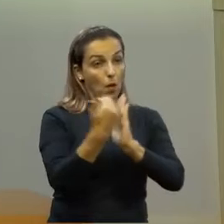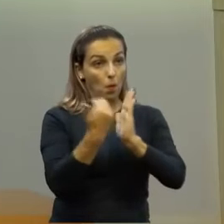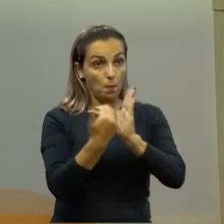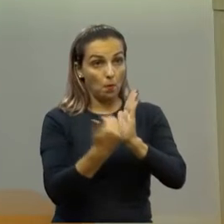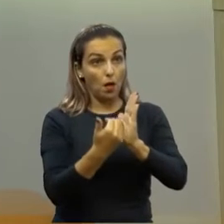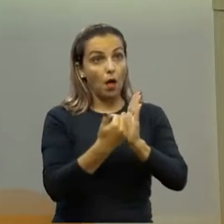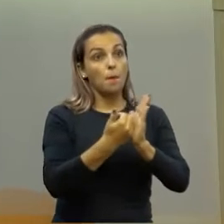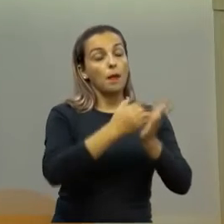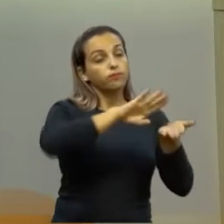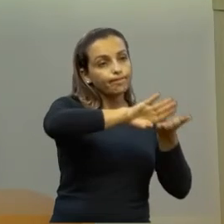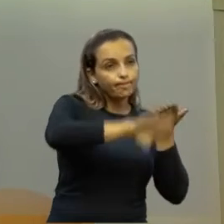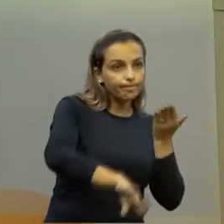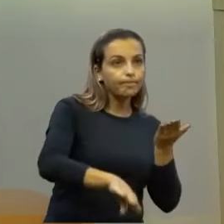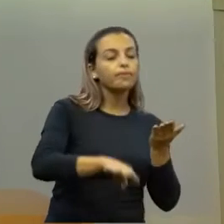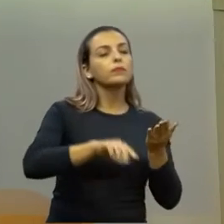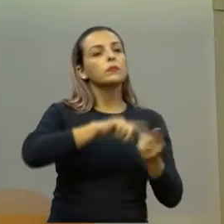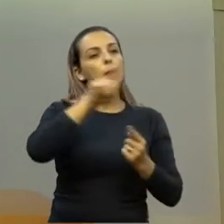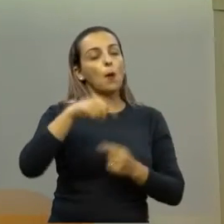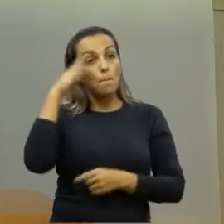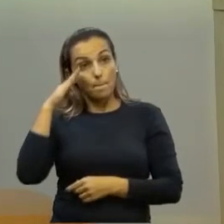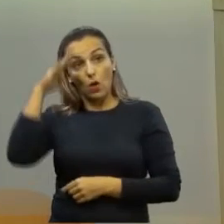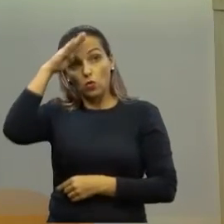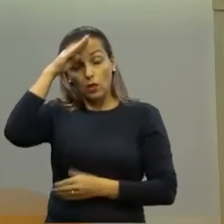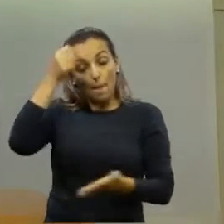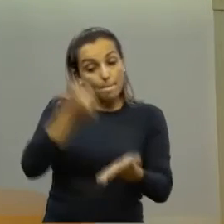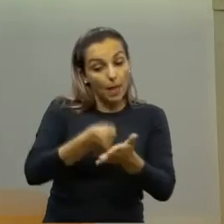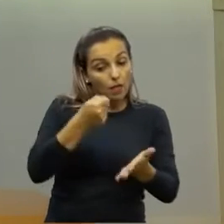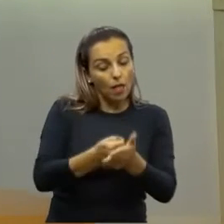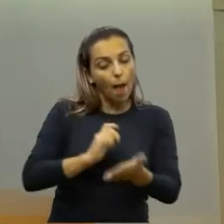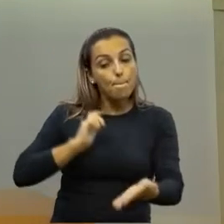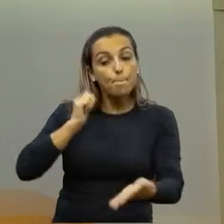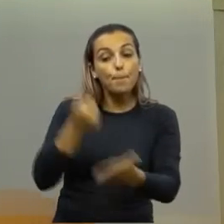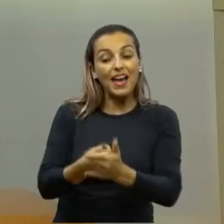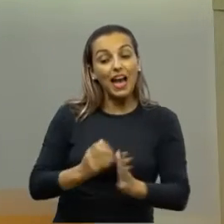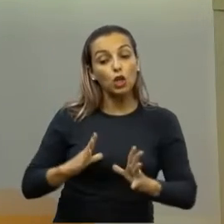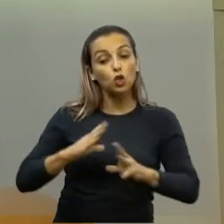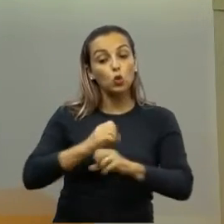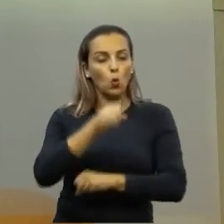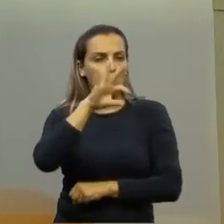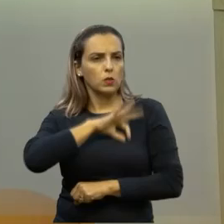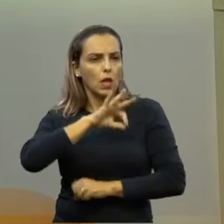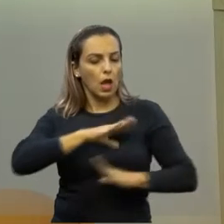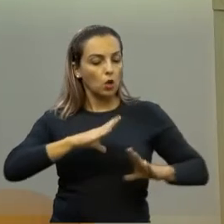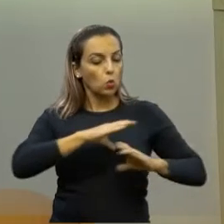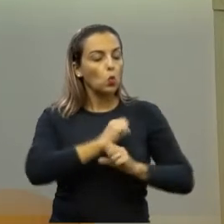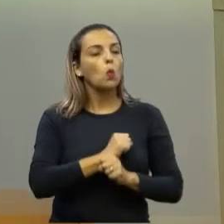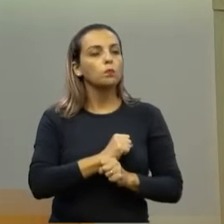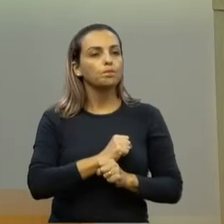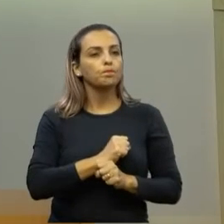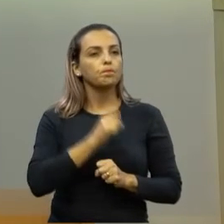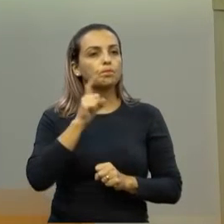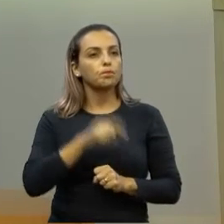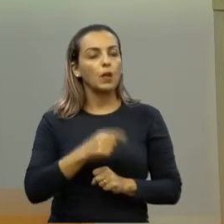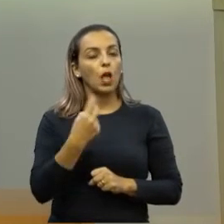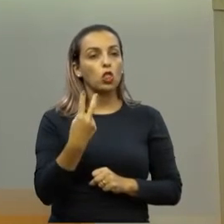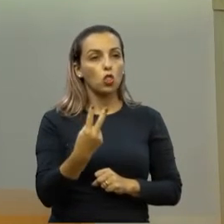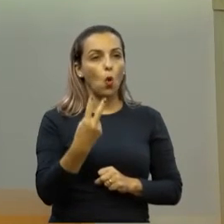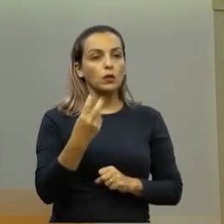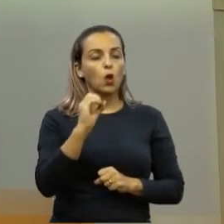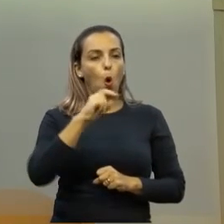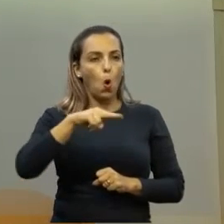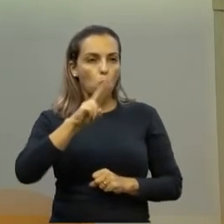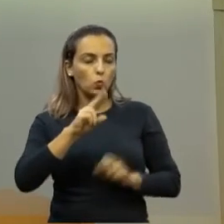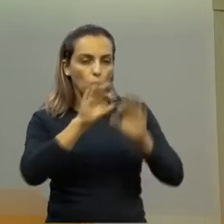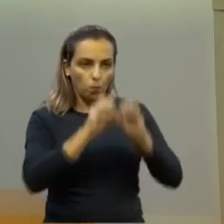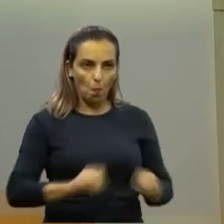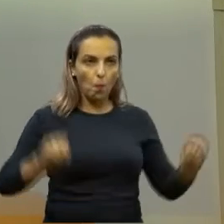bolsonaro exigiu que o governo cubando pagasse integralmente aos profissionais dois relatórios das Nações Unidas consideraram